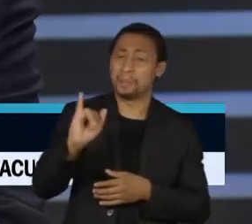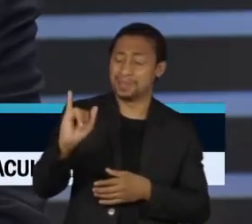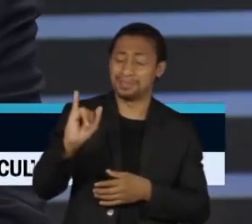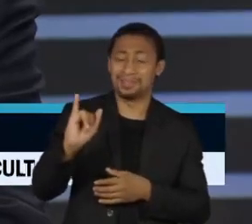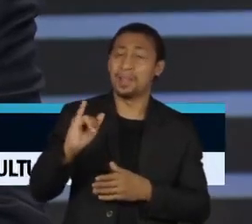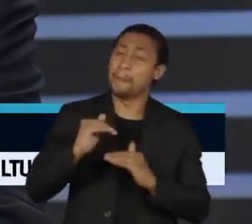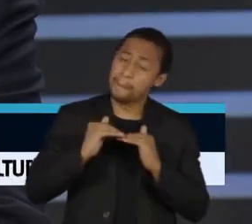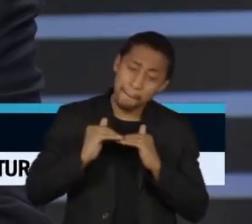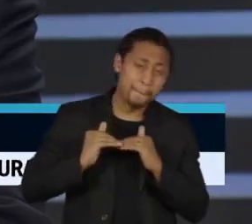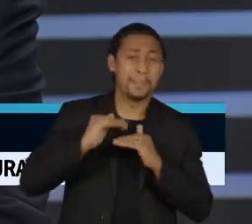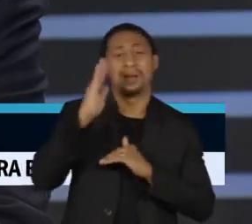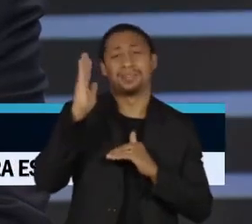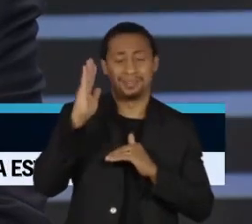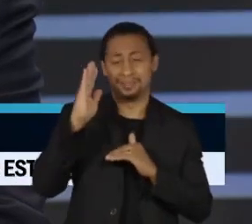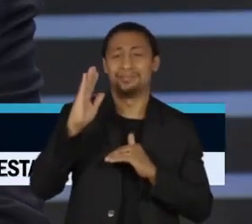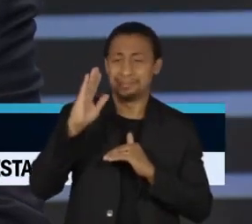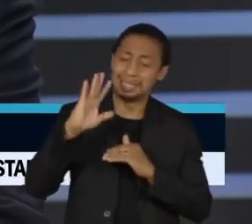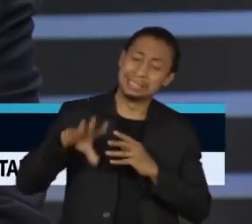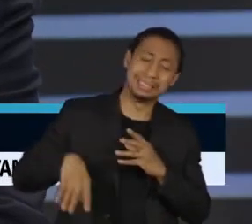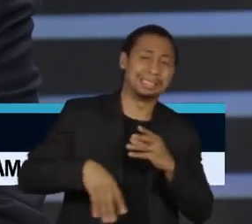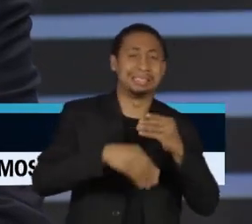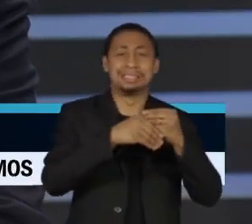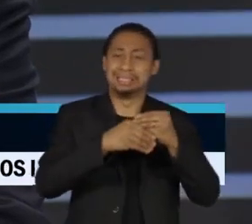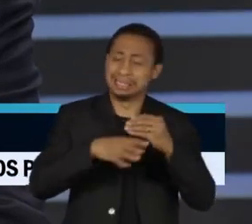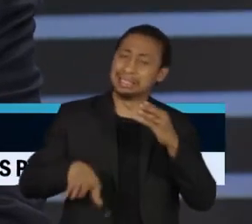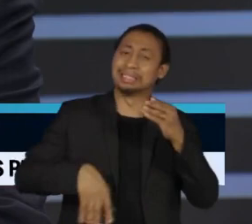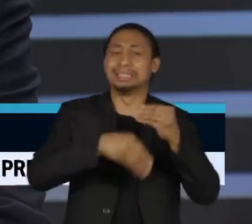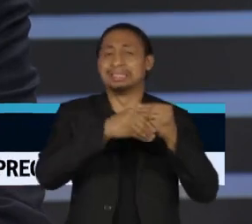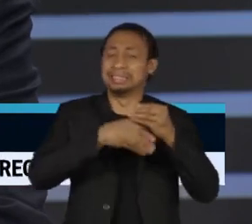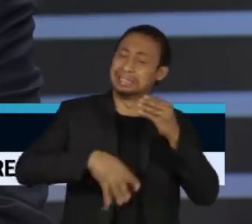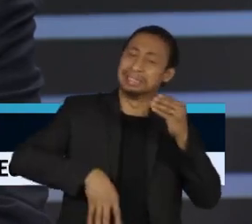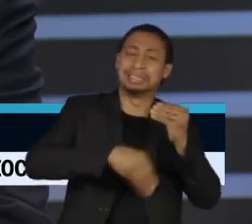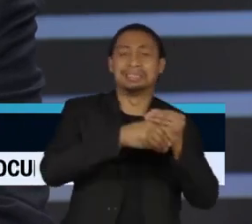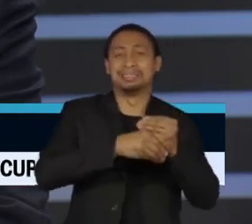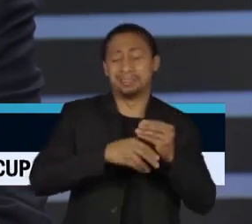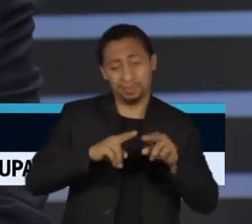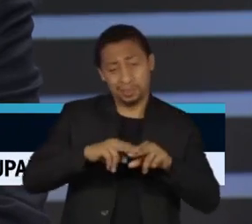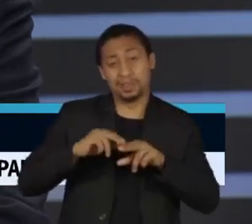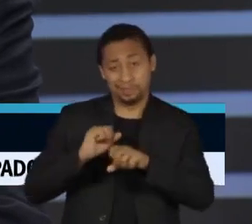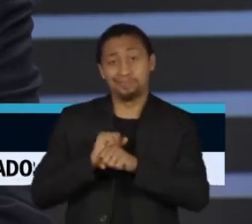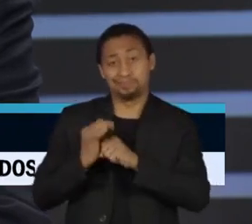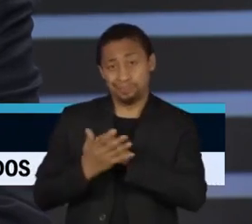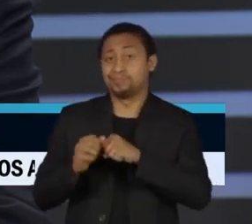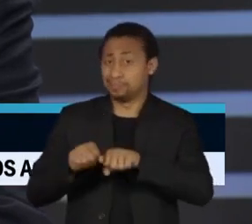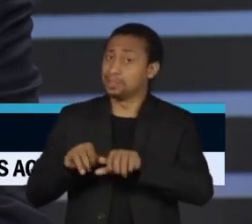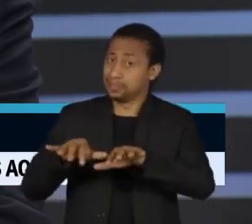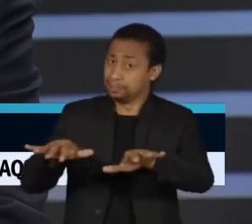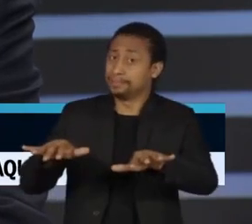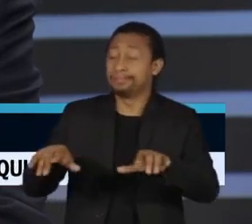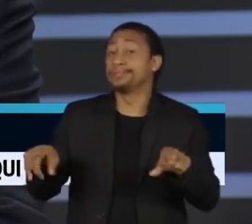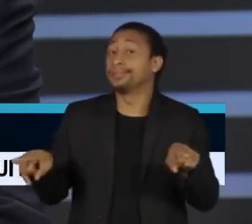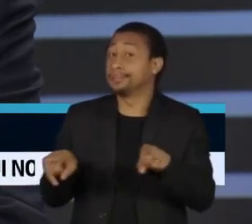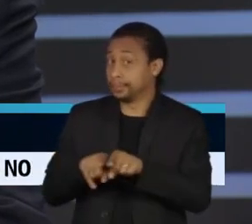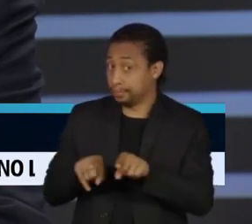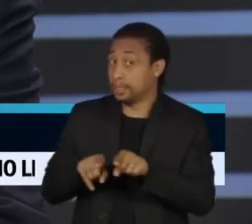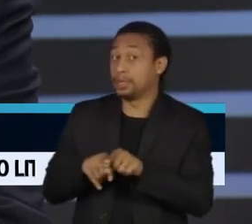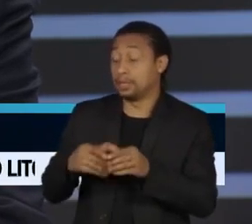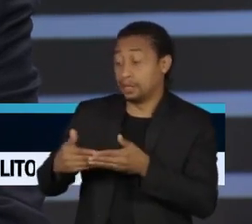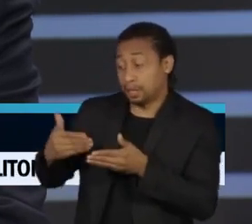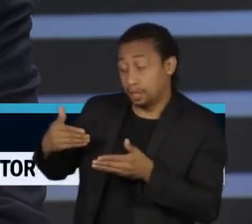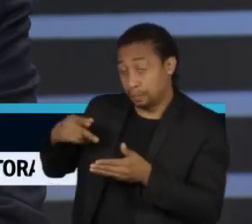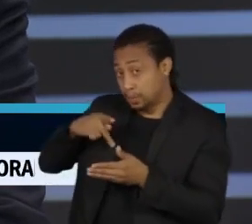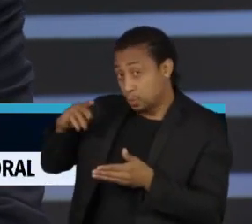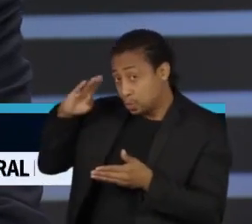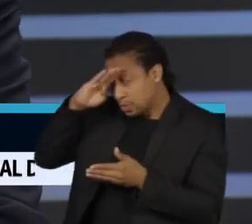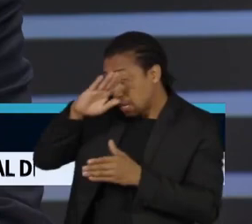do teto porque as demandas assim implicaram a pandemia e também os gastos que ele fez de